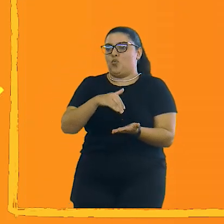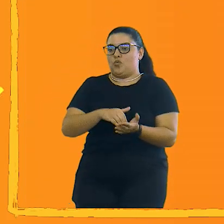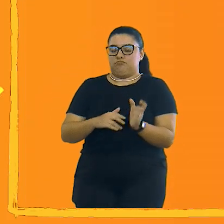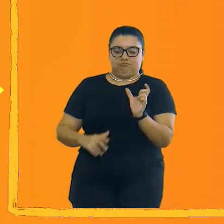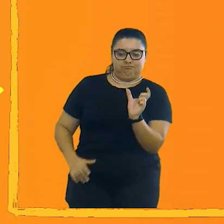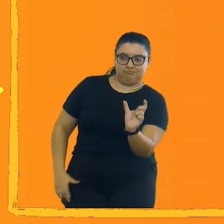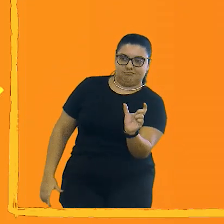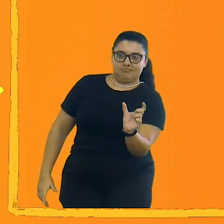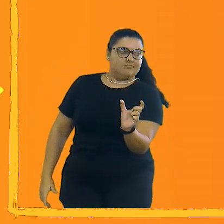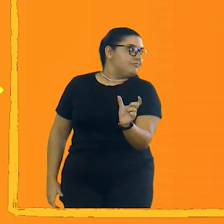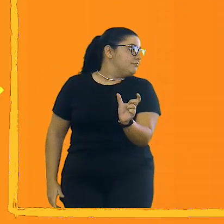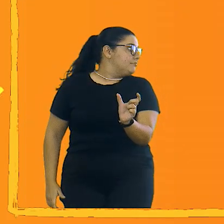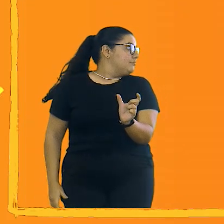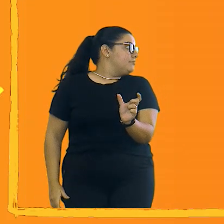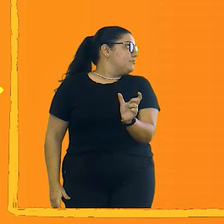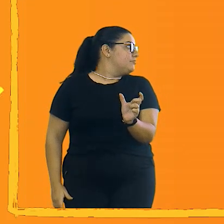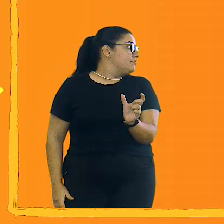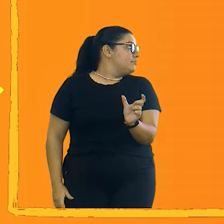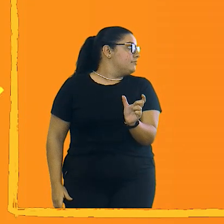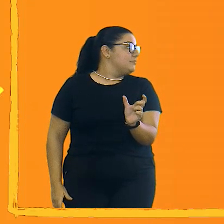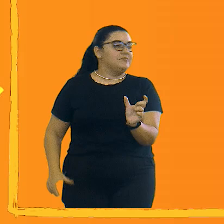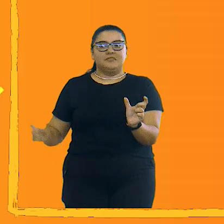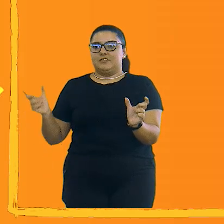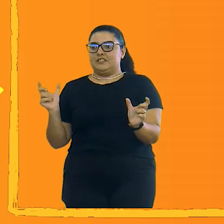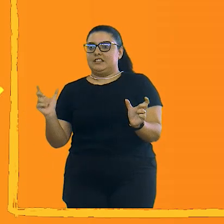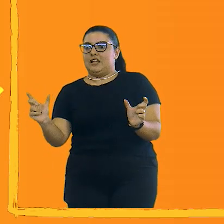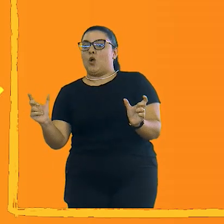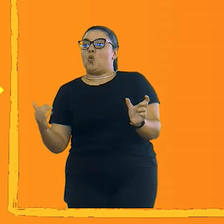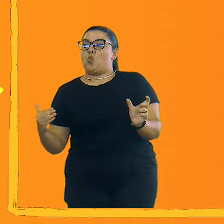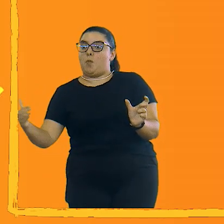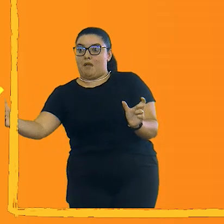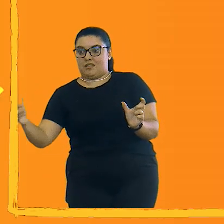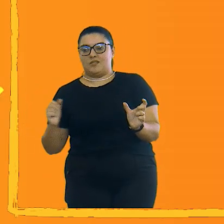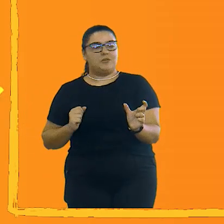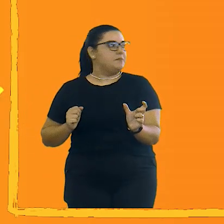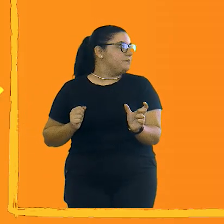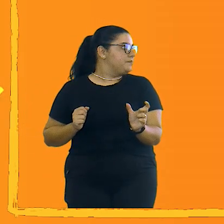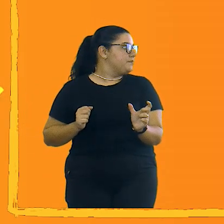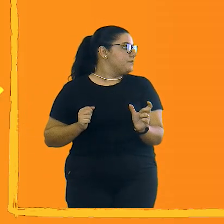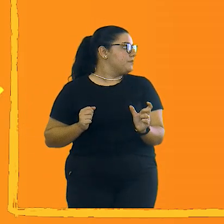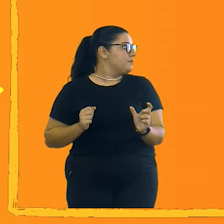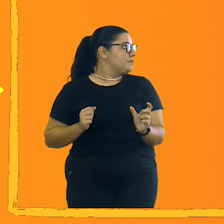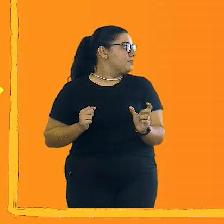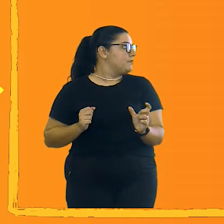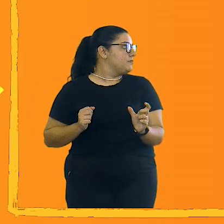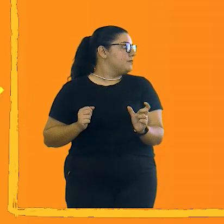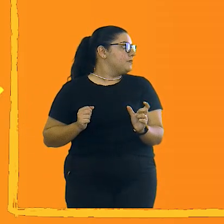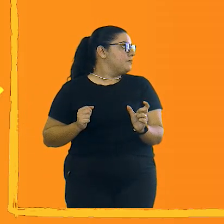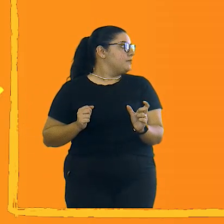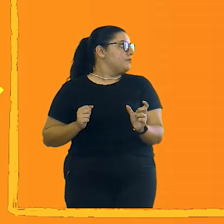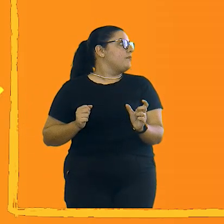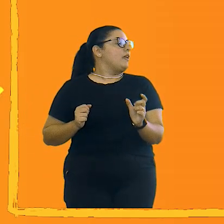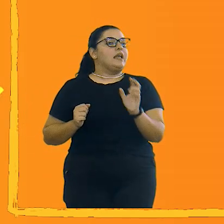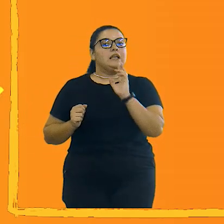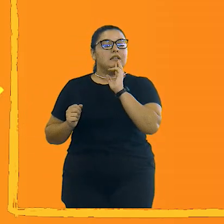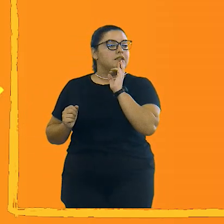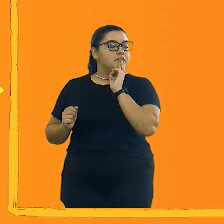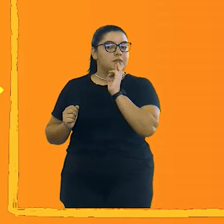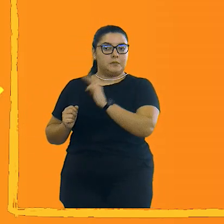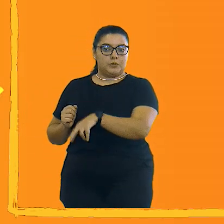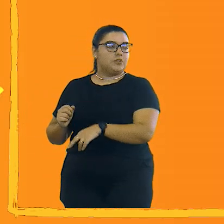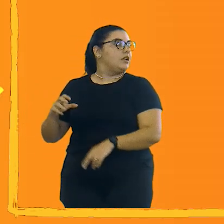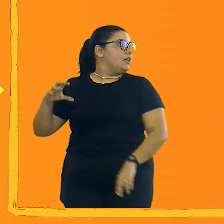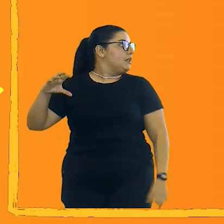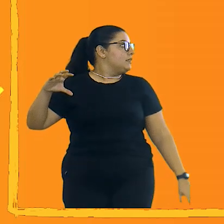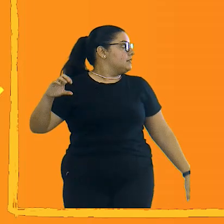Bora 3 x 3,2 menos 3 x 0,5 di para 9 vai dar